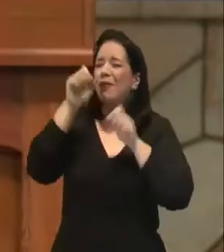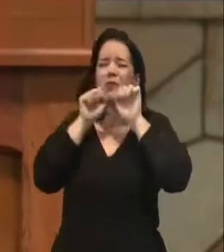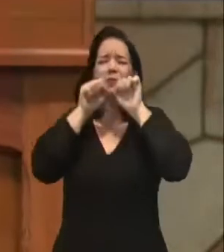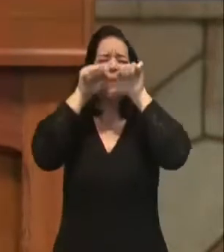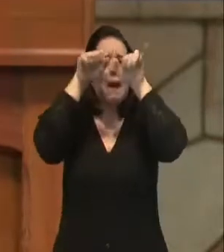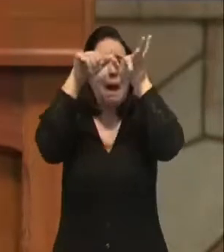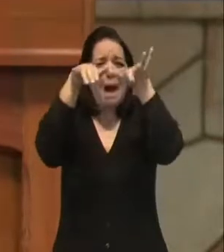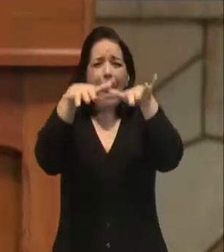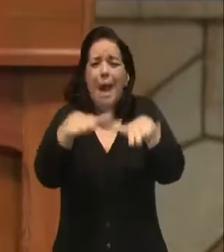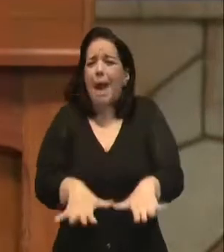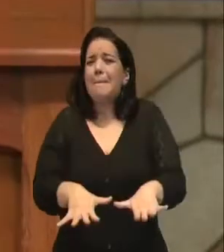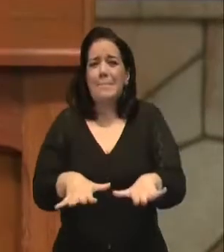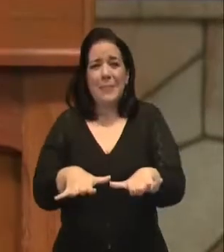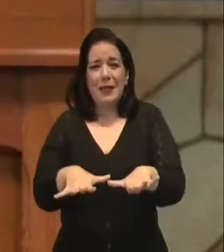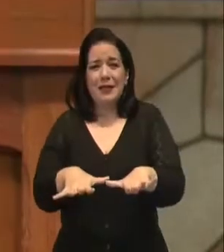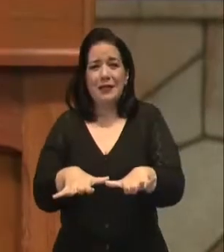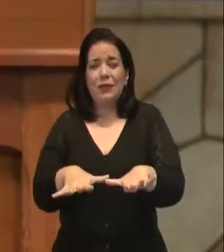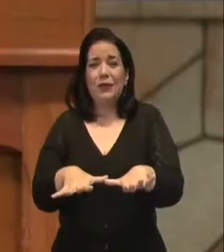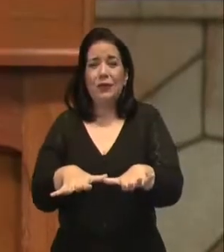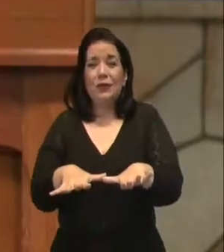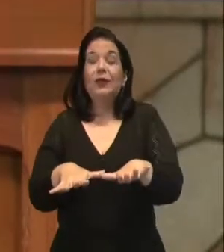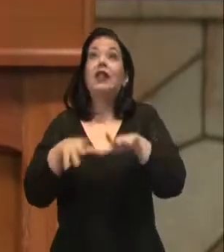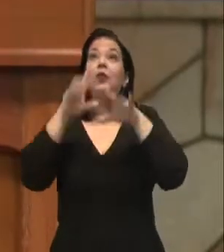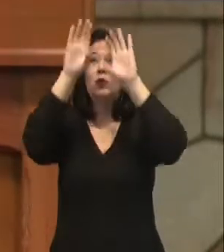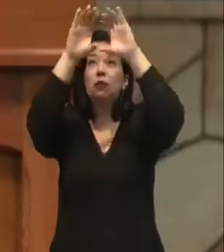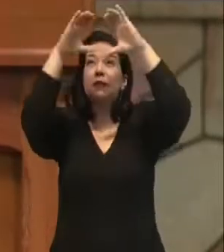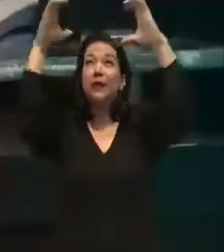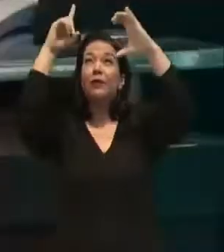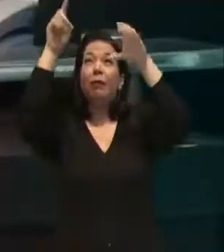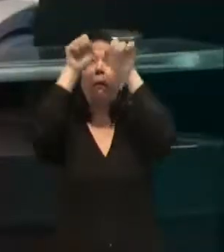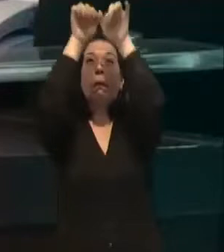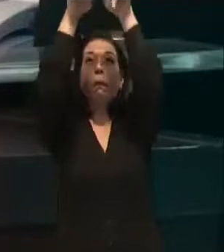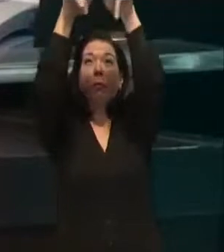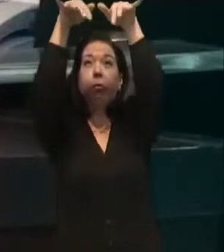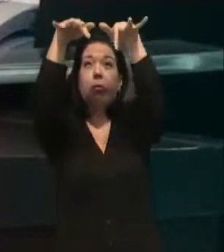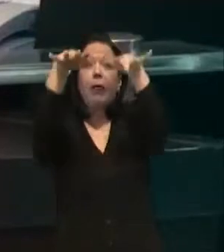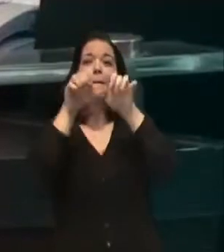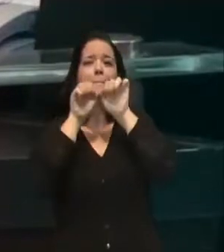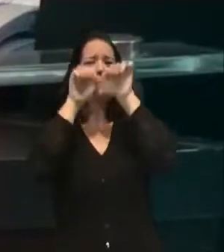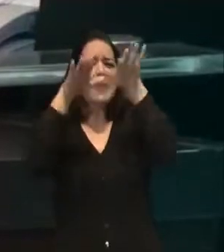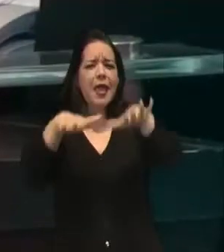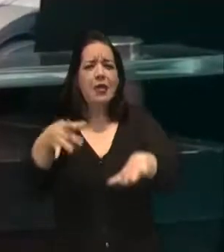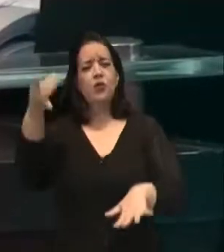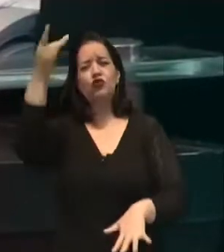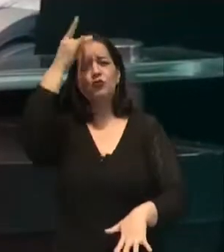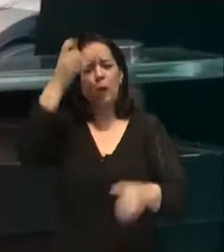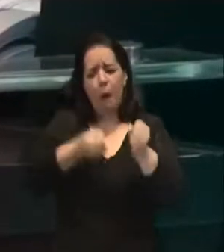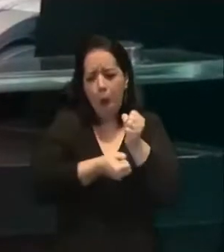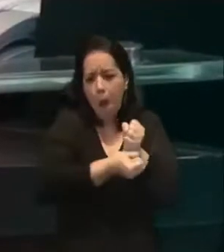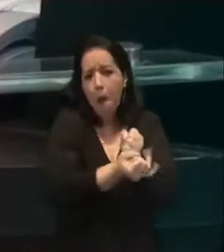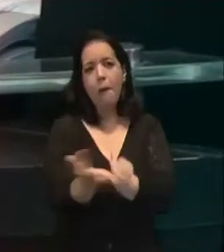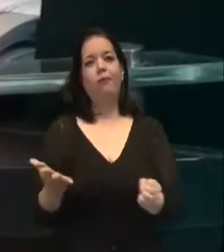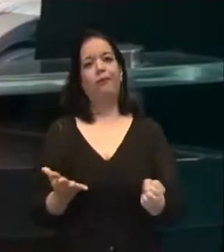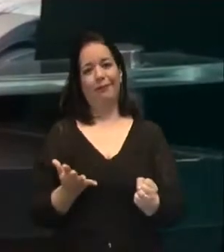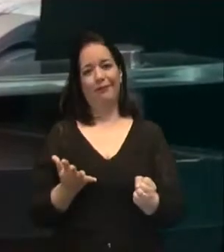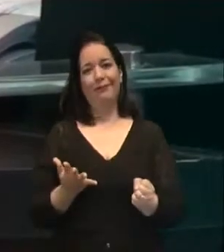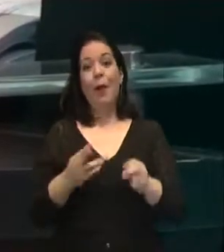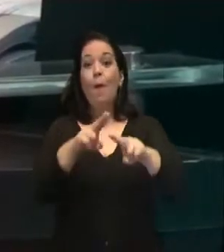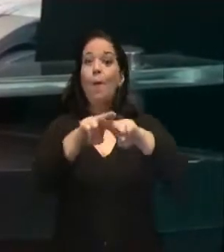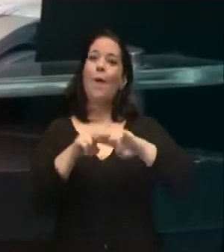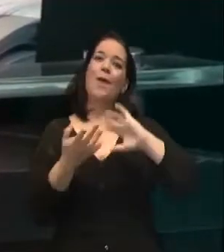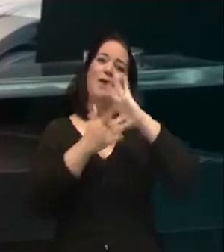toda sorte de bênção espiritual nas regiões celestiais em Cristo.